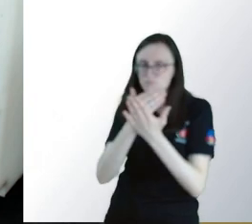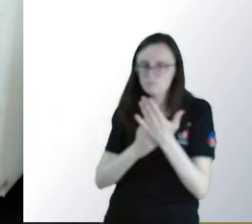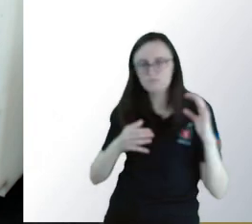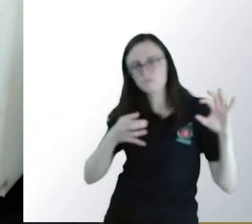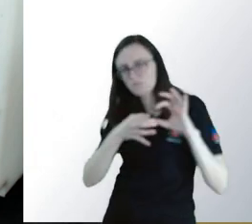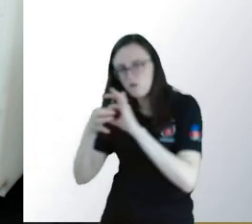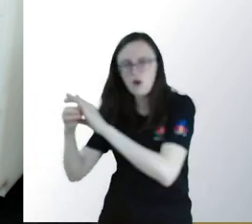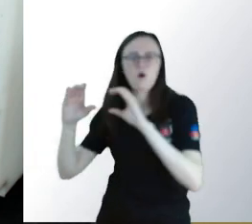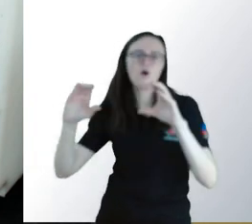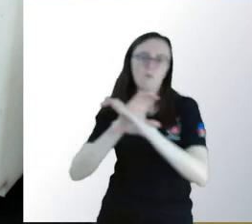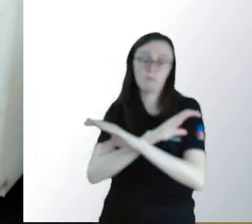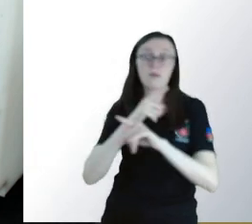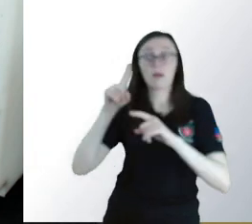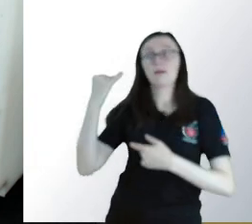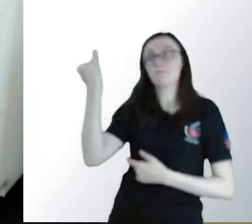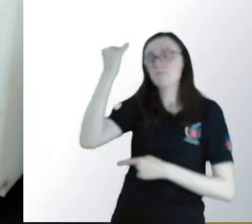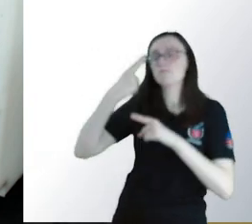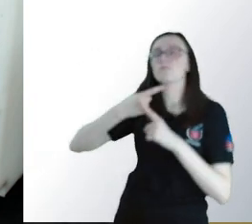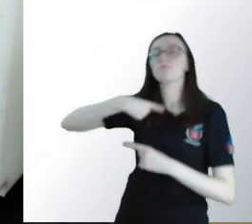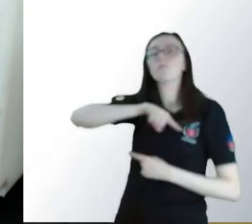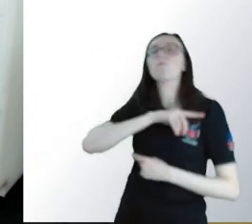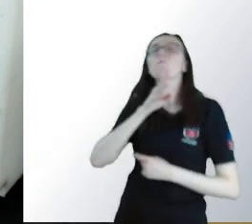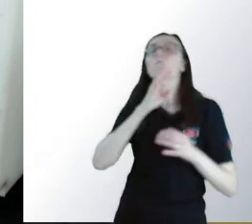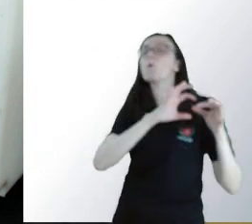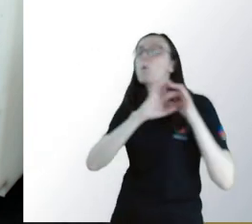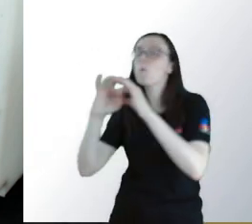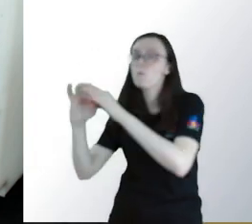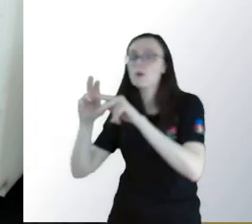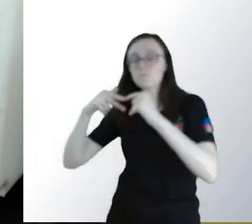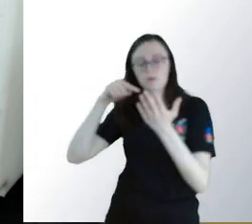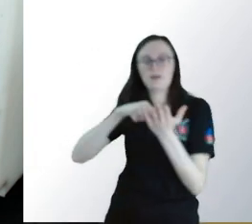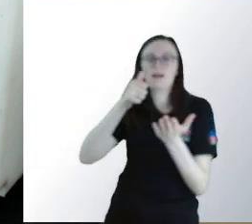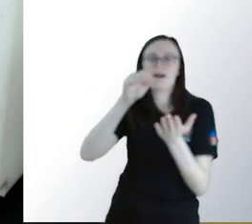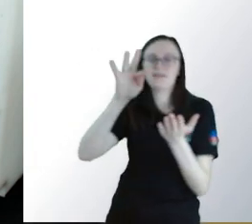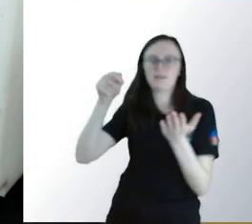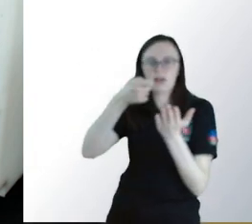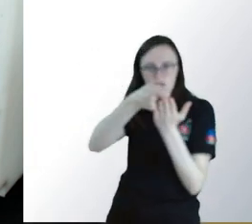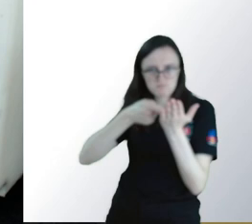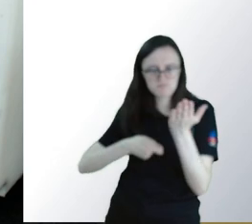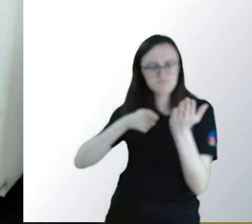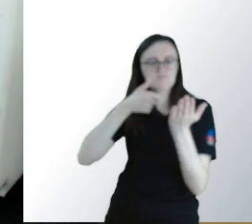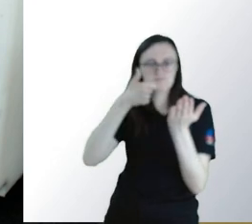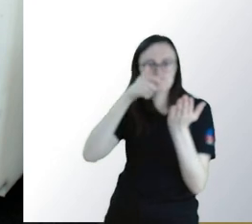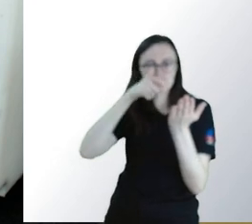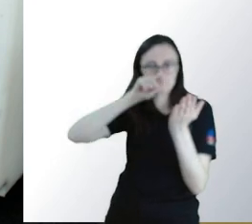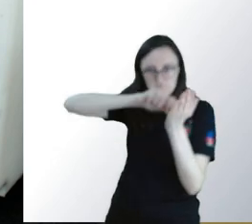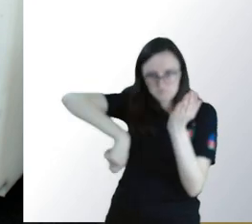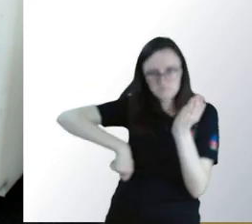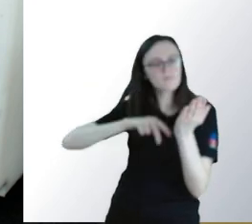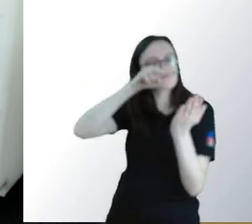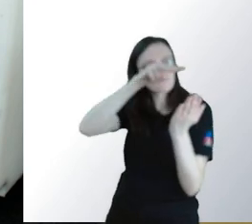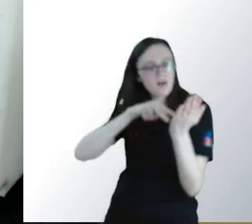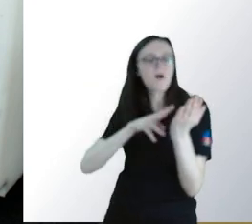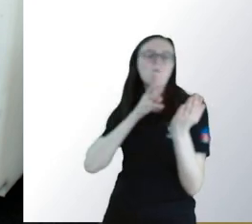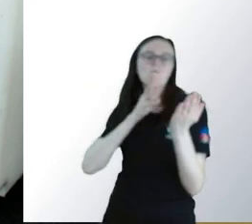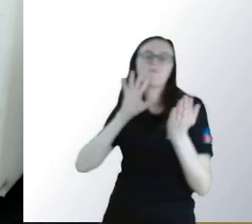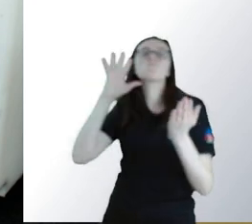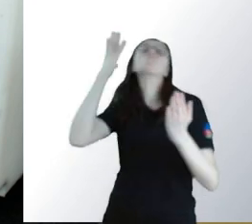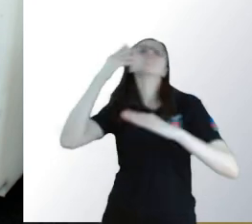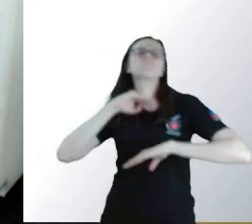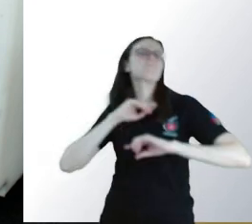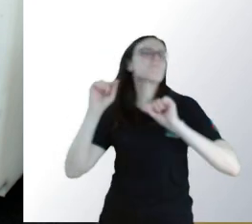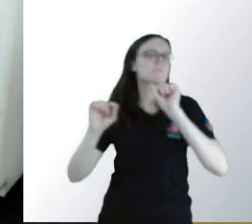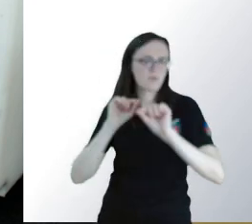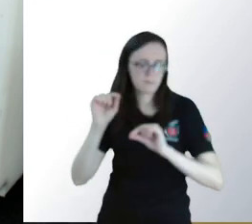Isso é bastante importante porque a gente conhece aí o contexto a partir dessa ata que foi registrado pela escola. Interessante, né?